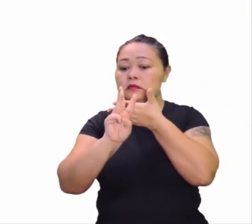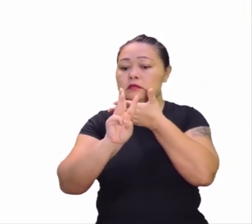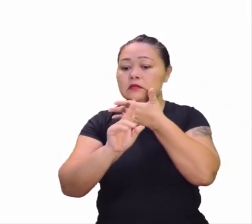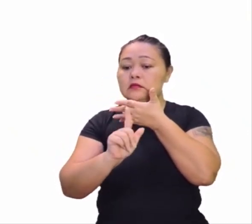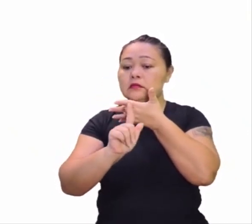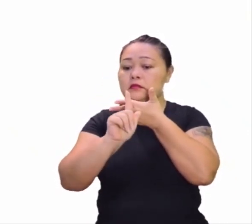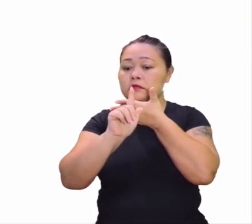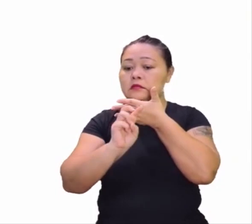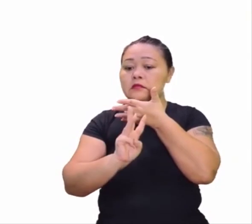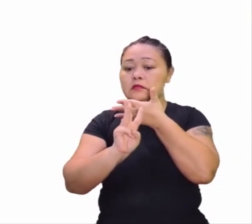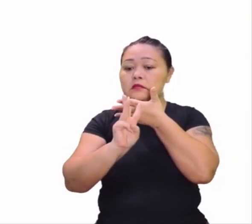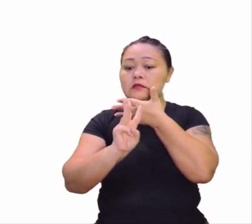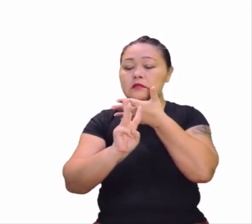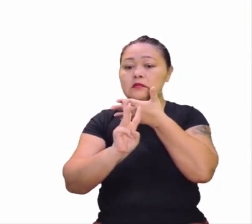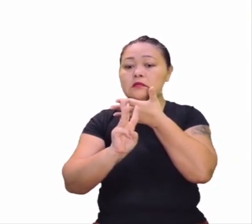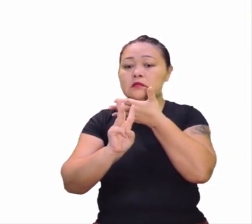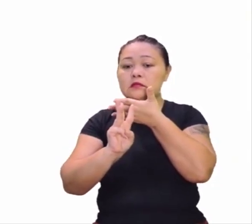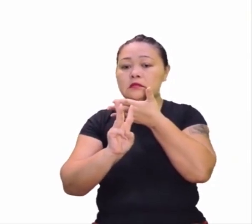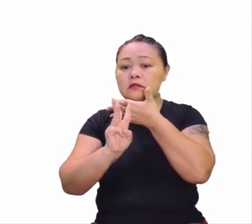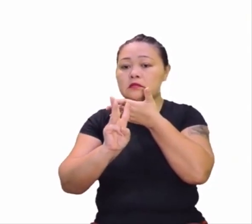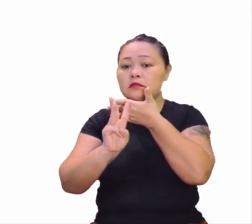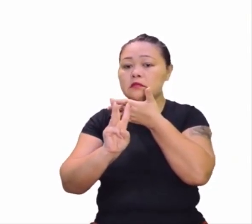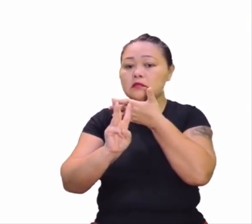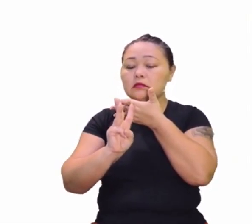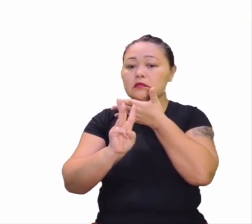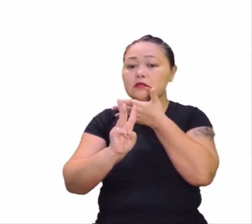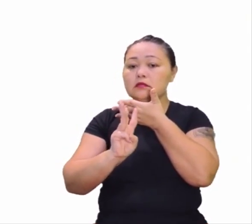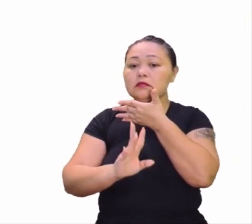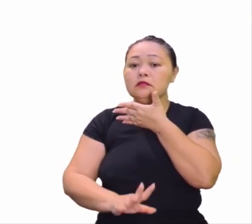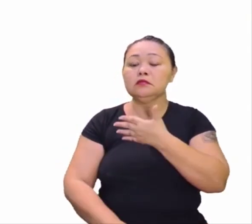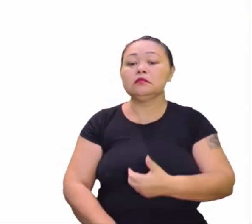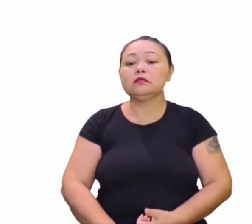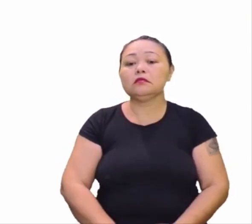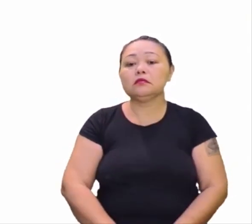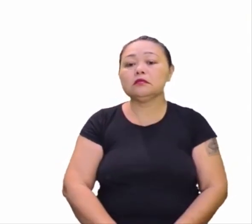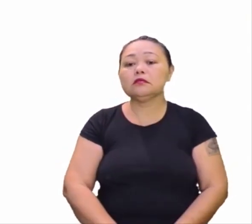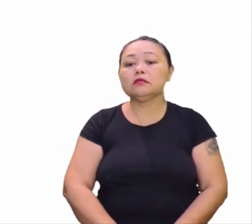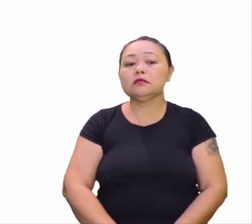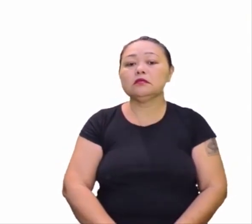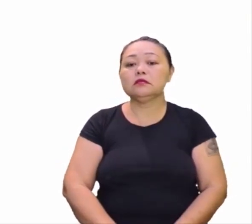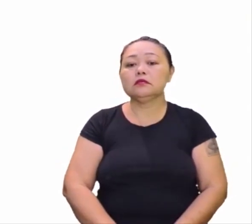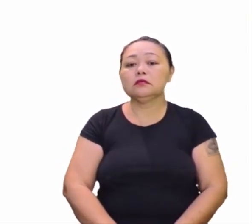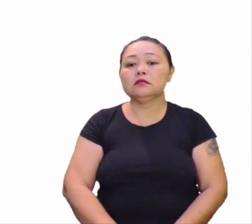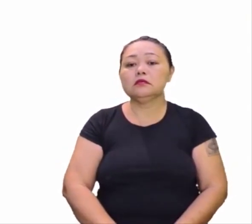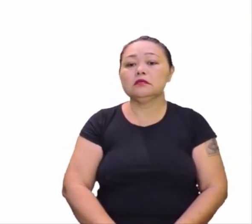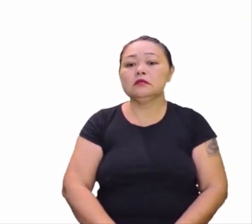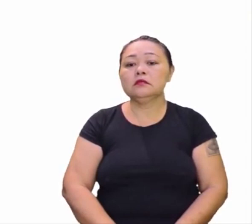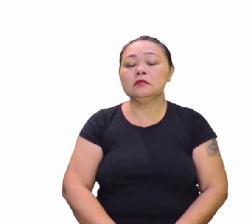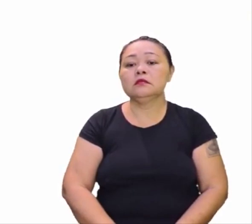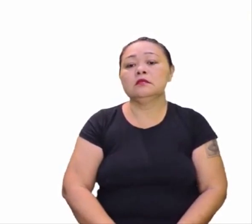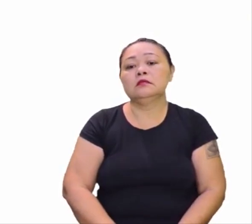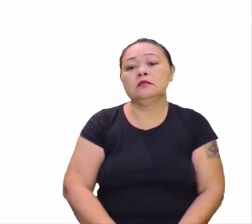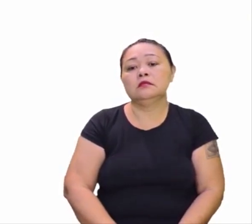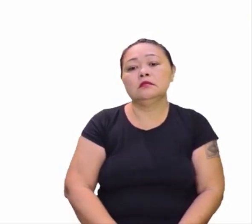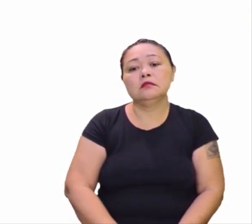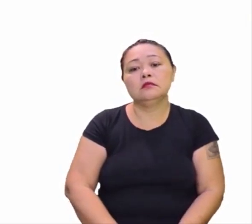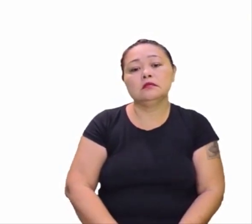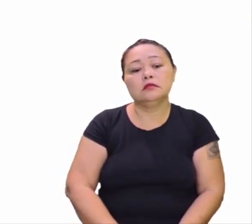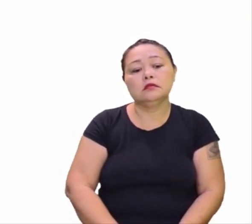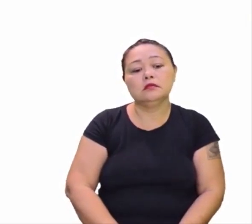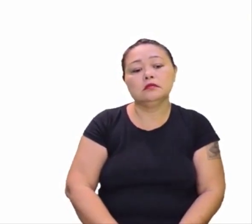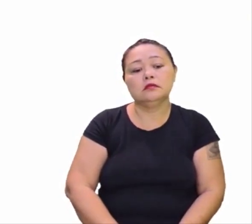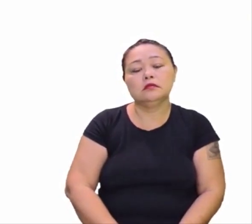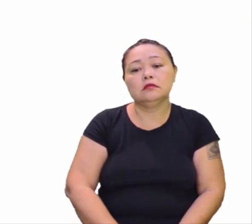vai ser aqui, ó. Então, 0... Deixa eu pegar aqui a canetinha rapidinho. 0 é o